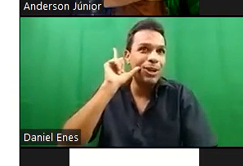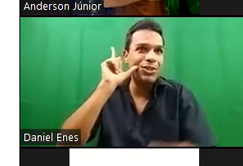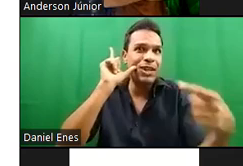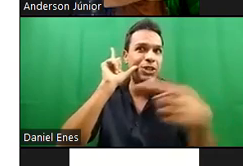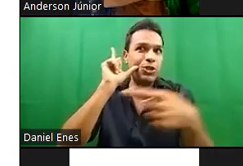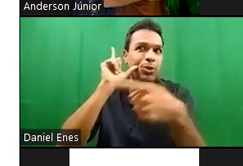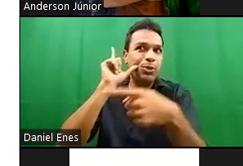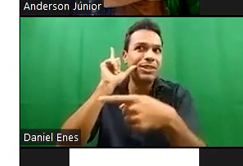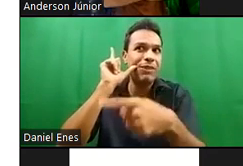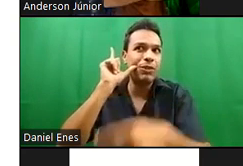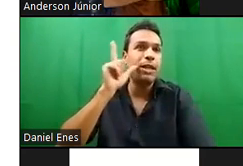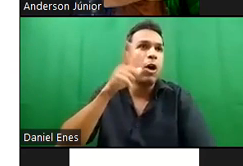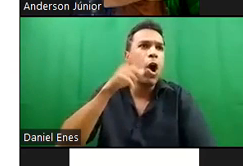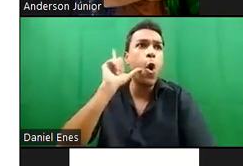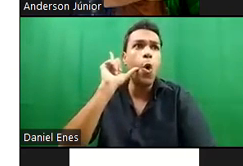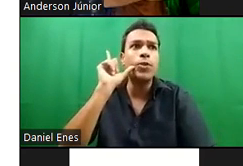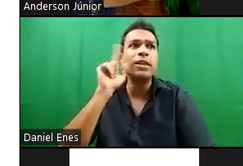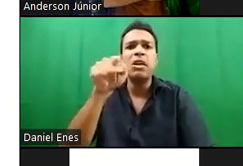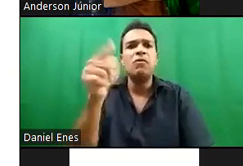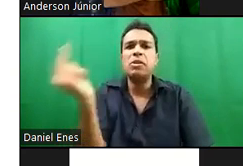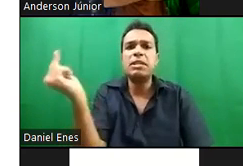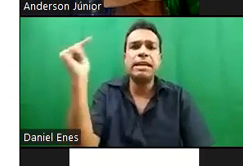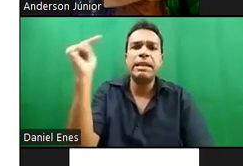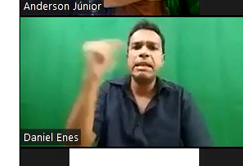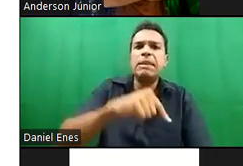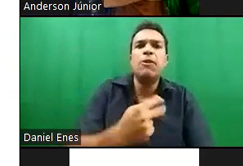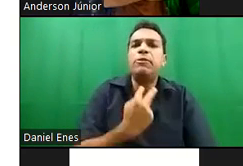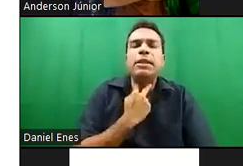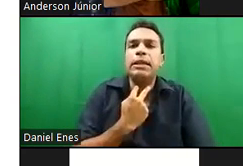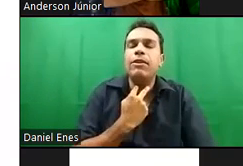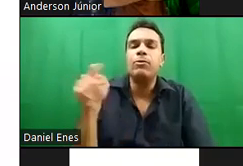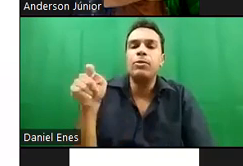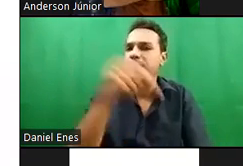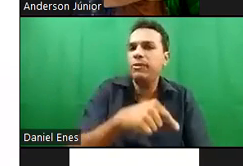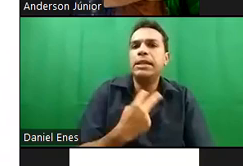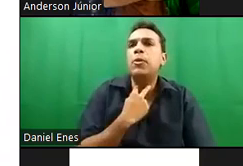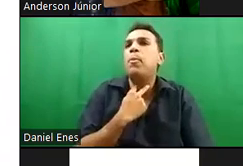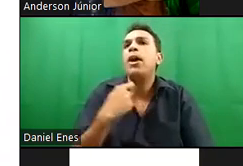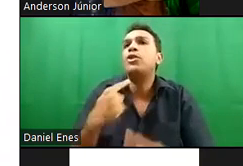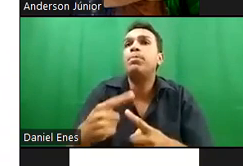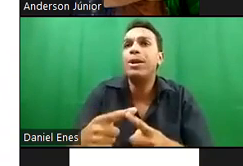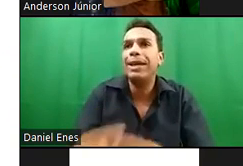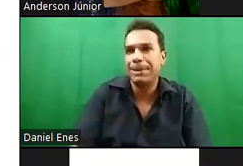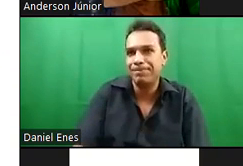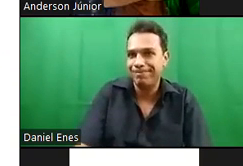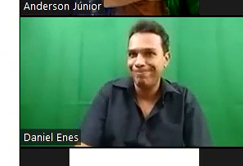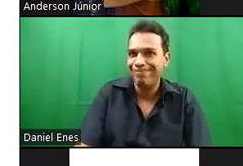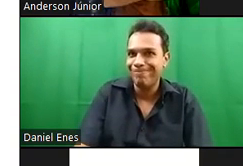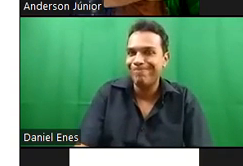ontem, diferente do português que estava no final. Ontem, você não vir, você vir não pode. Por